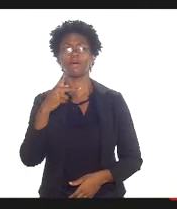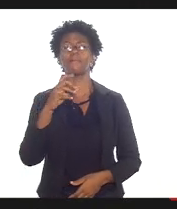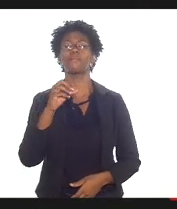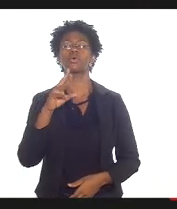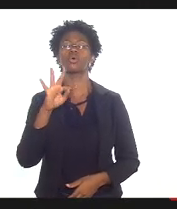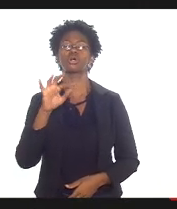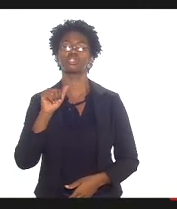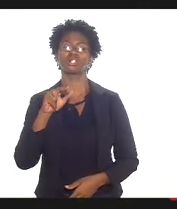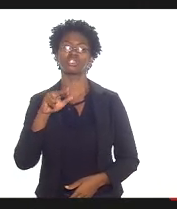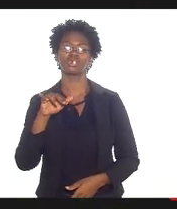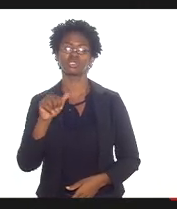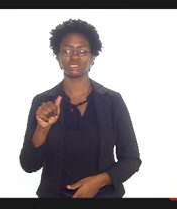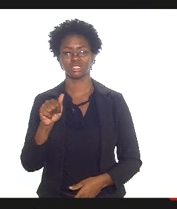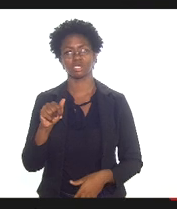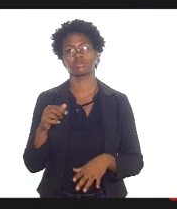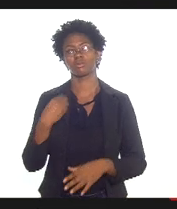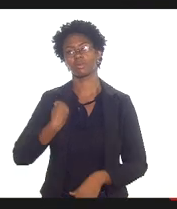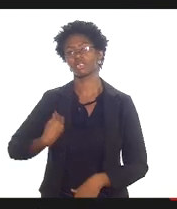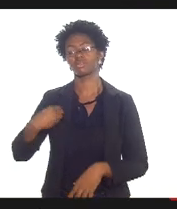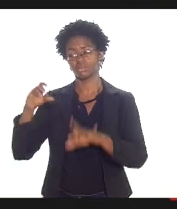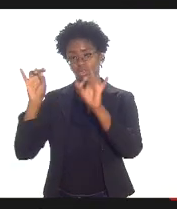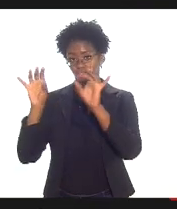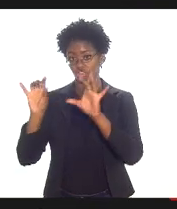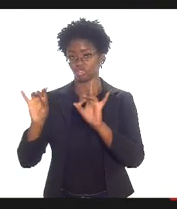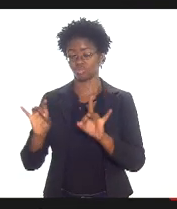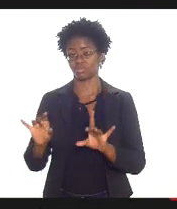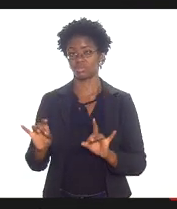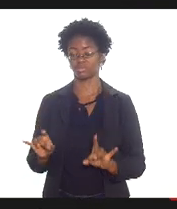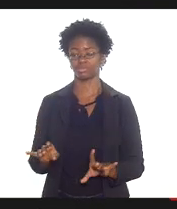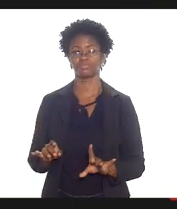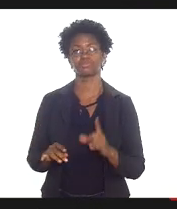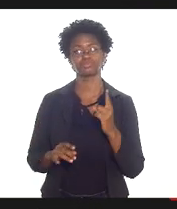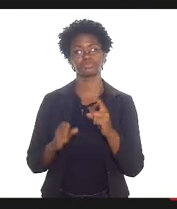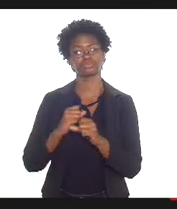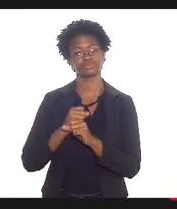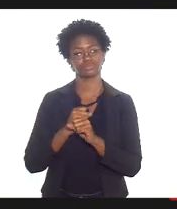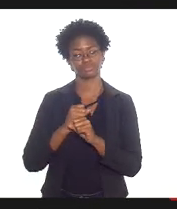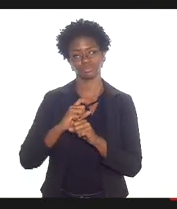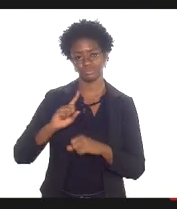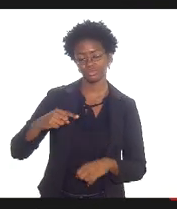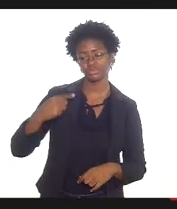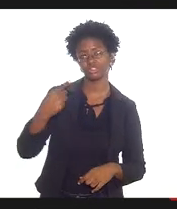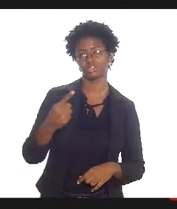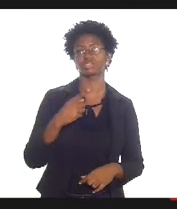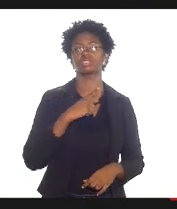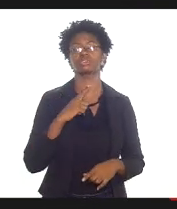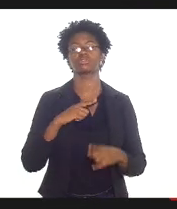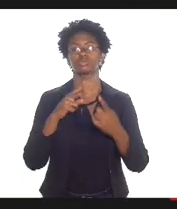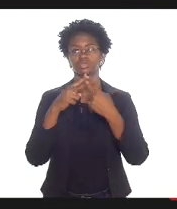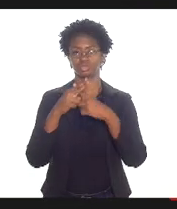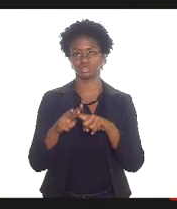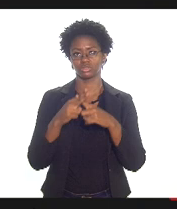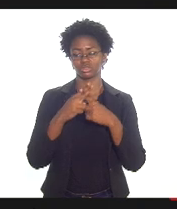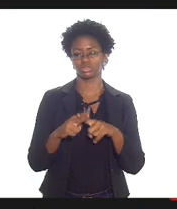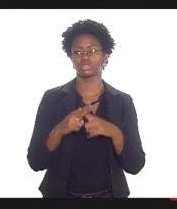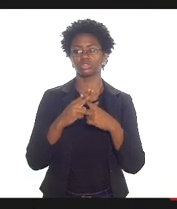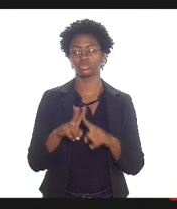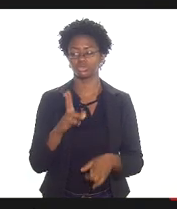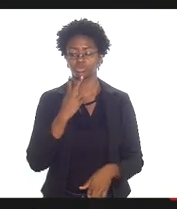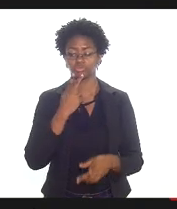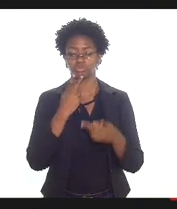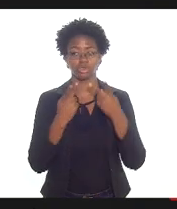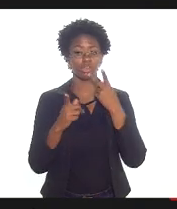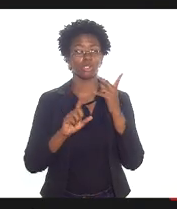sobre a participação especial. Um ano depois, apareceu um ajuste dessa portaria dizendo o